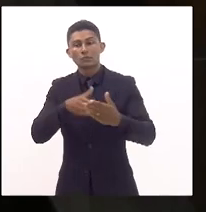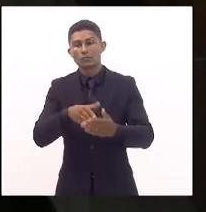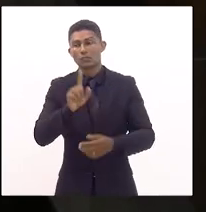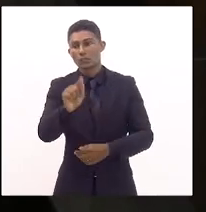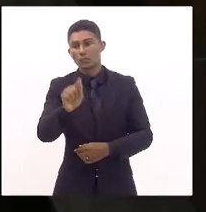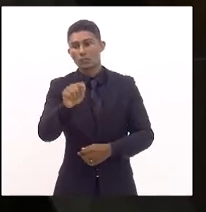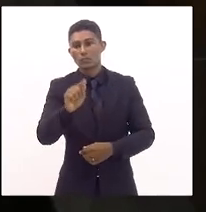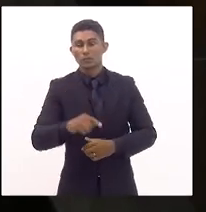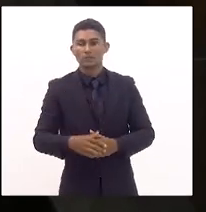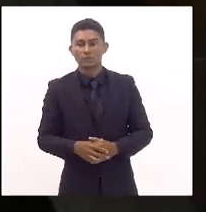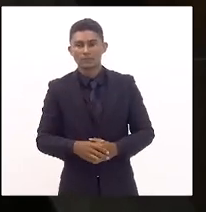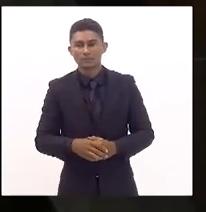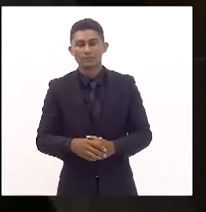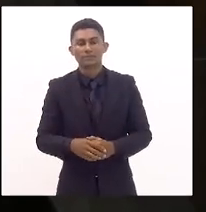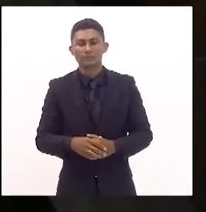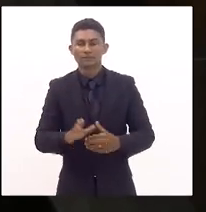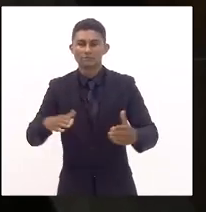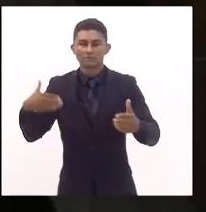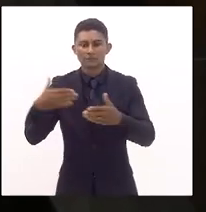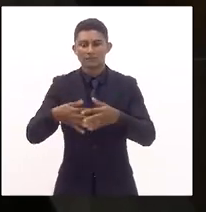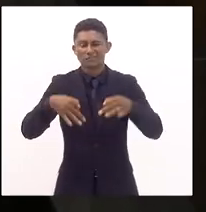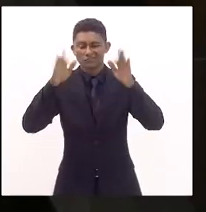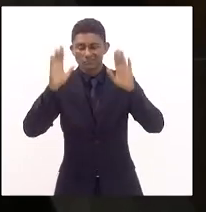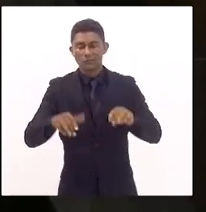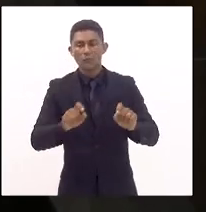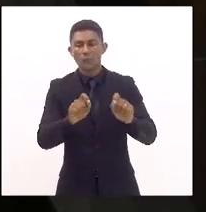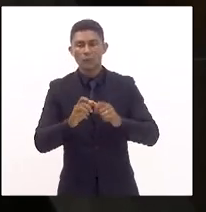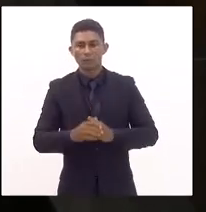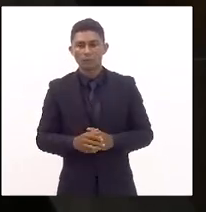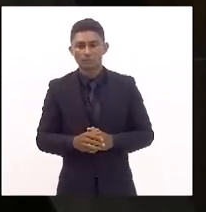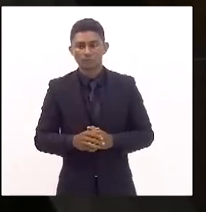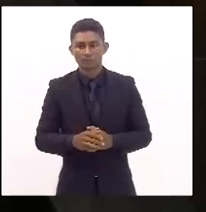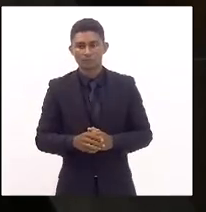Marta Rocha, eu gostaria de encerrar aqui